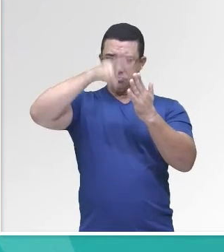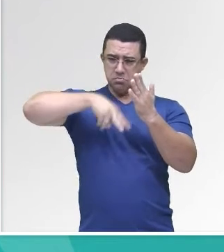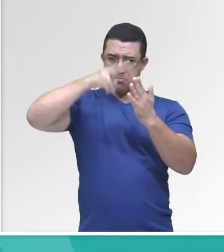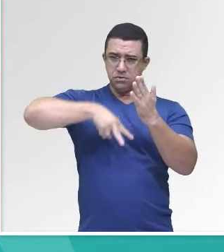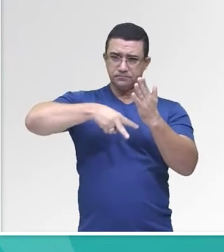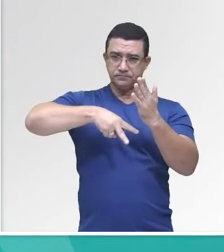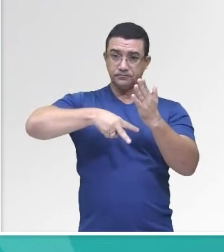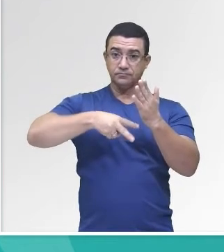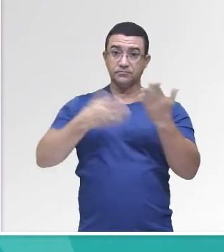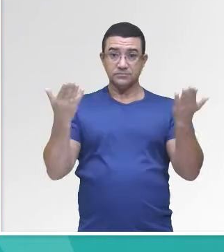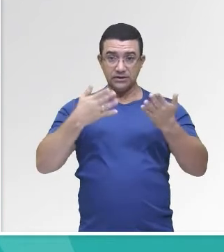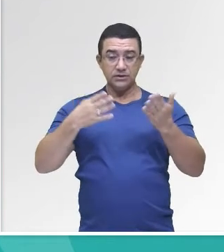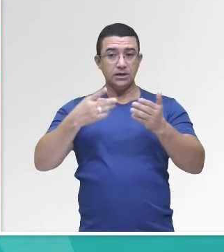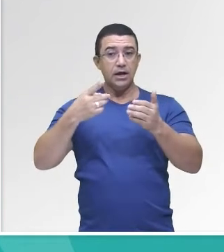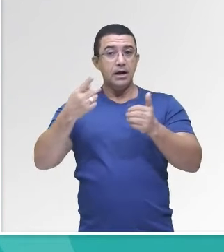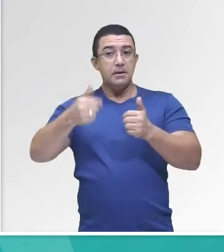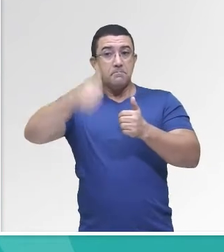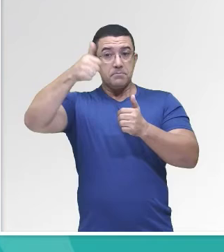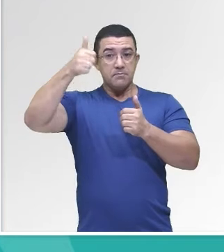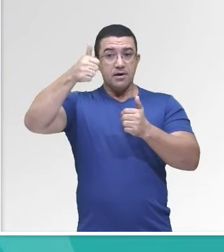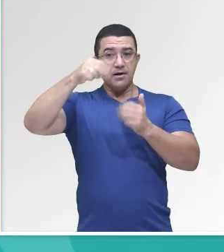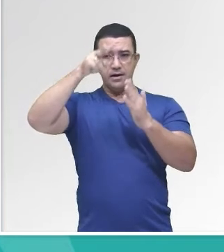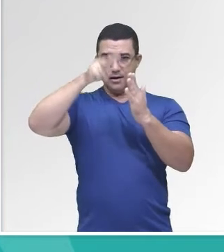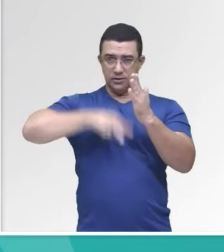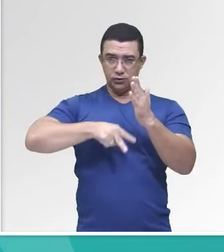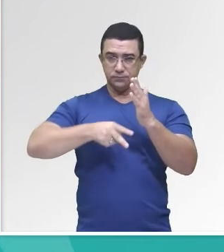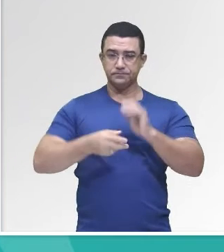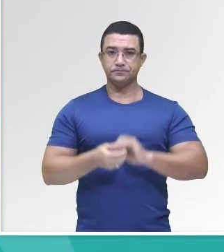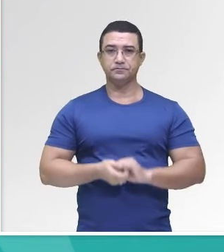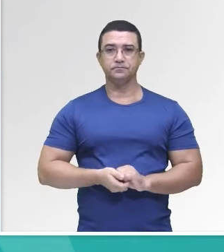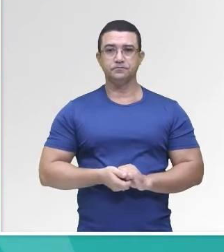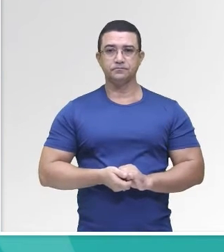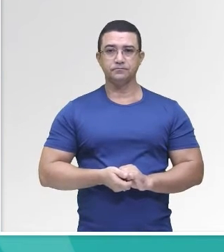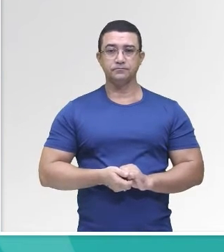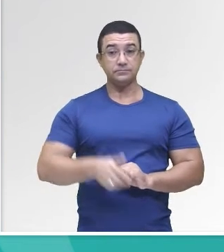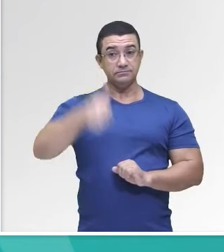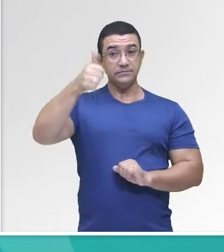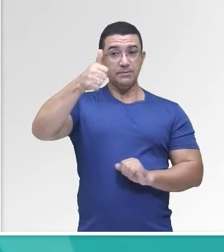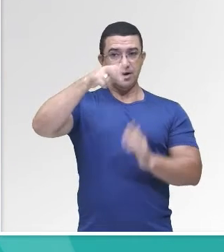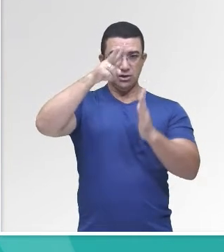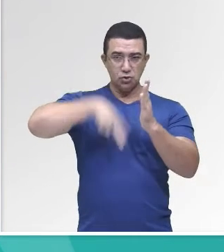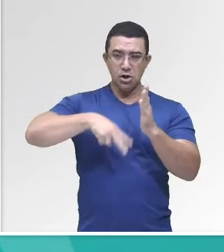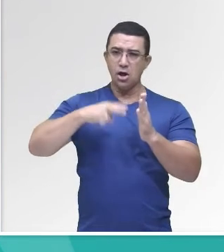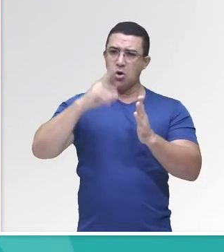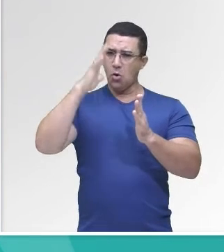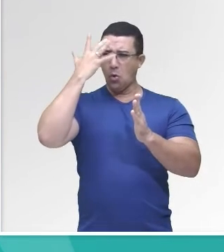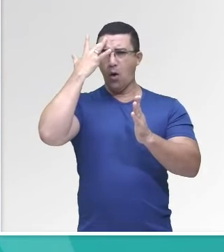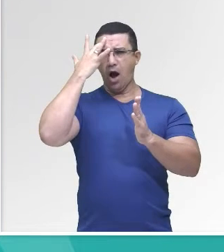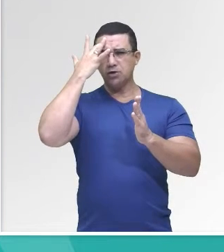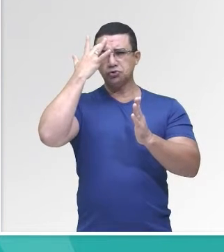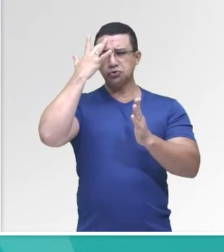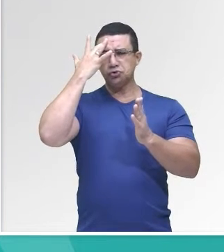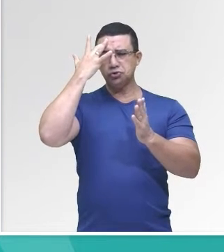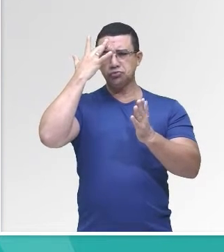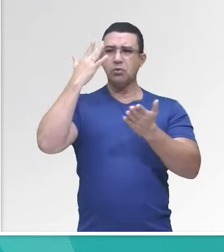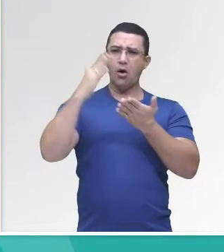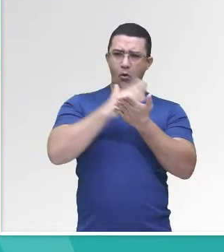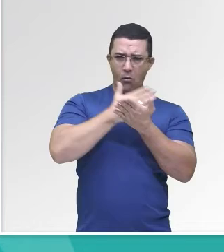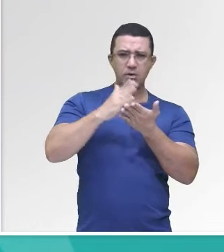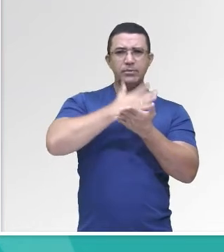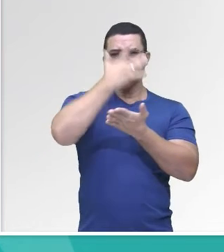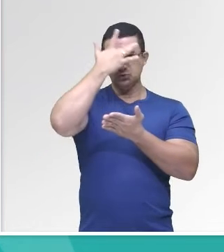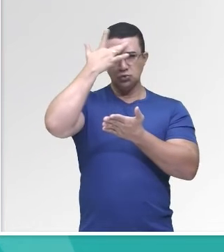uma primeira leitura. Nessa primeira leitura, acredito que muitos já